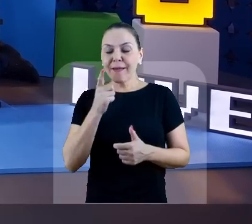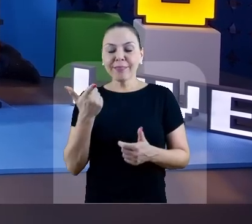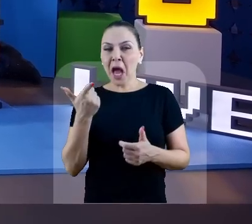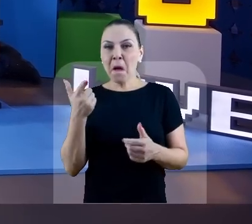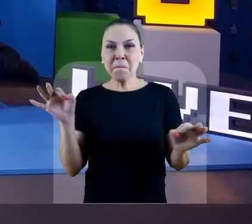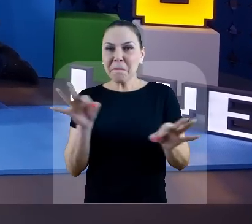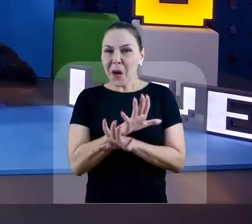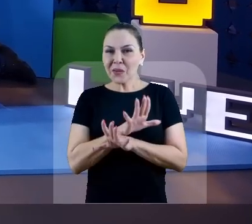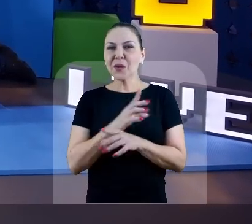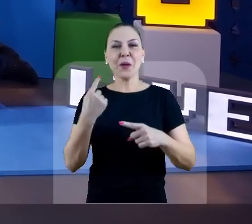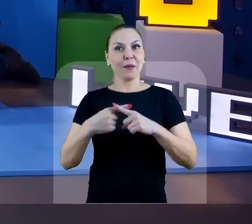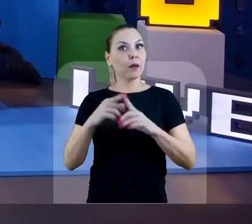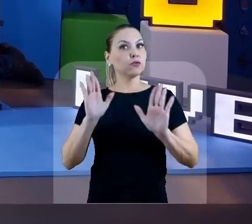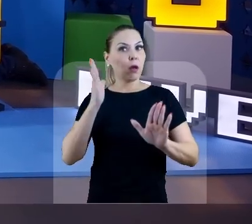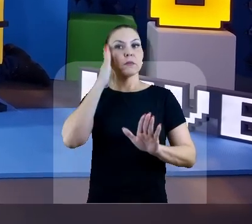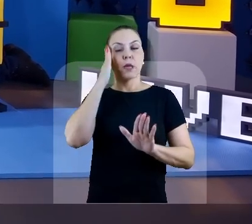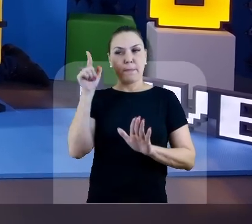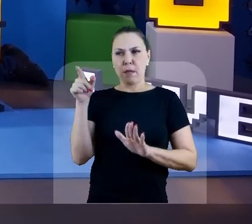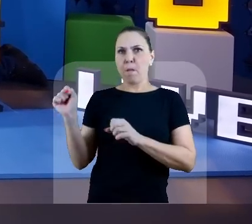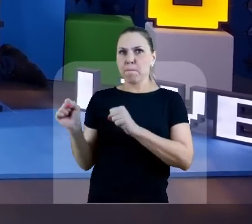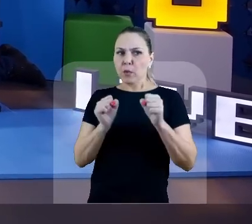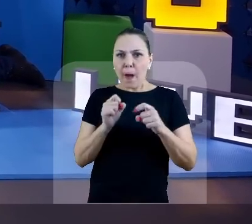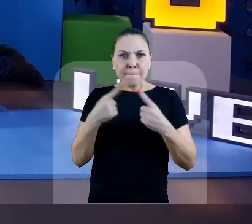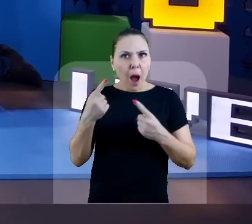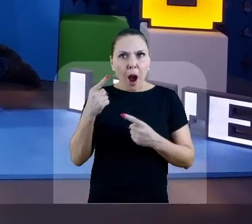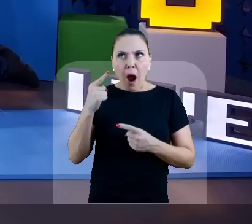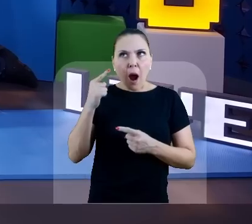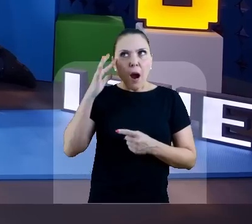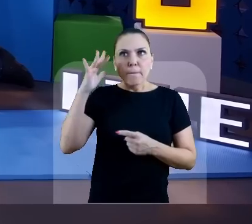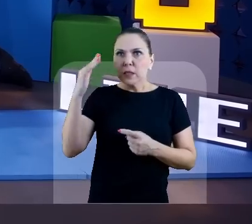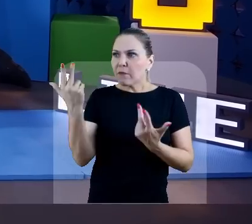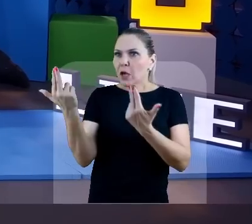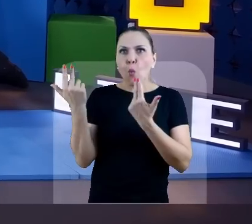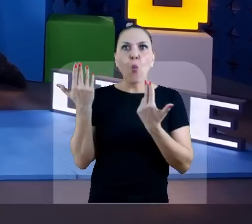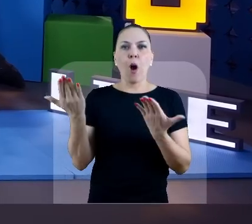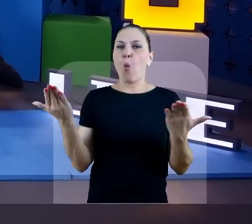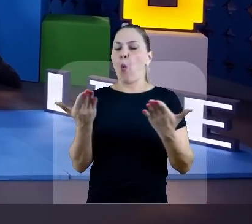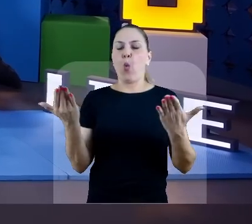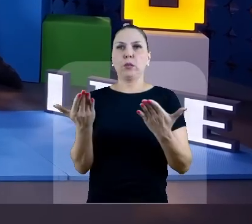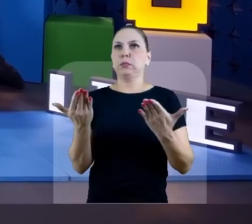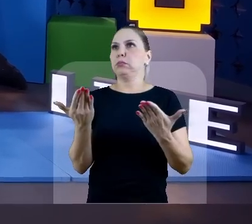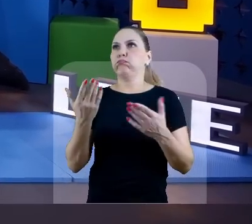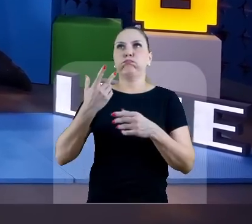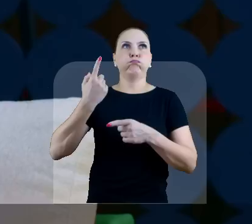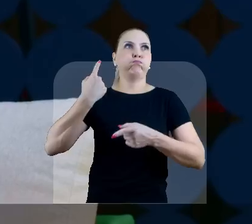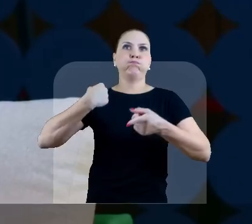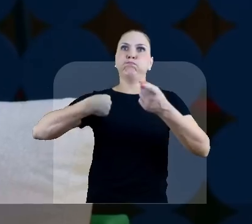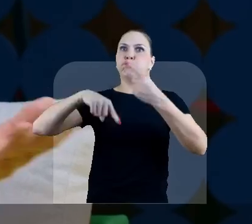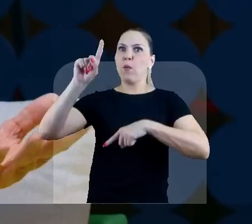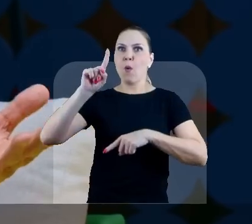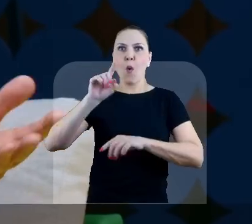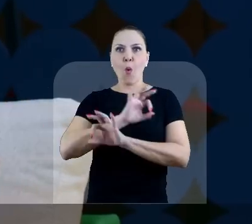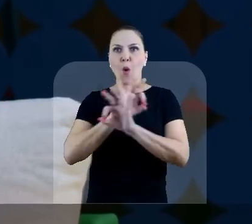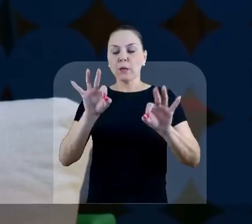pegou desprevenido, porque eu já sabia do potencial dele, mas não imaginava que ele fosse atingir tudo isso. E isso que